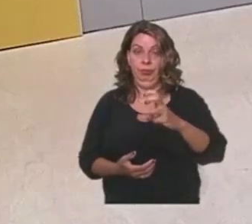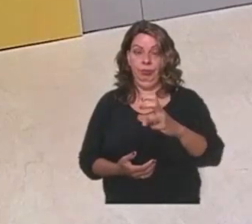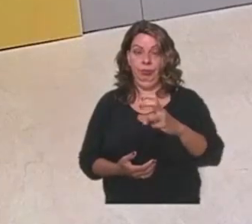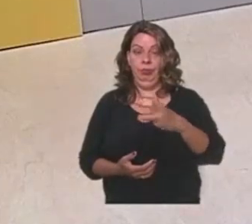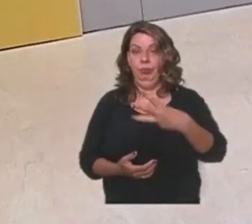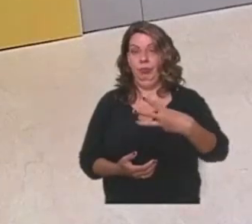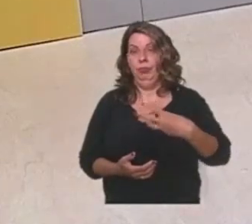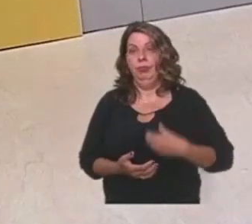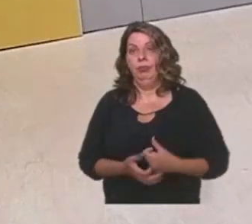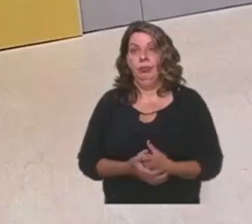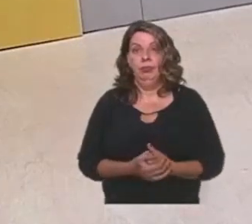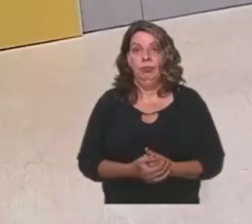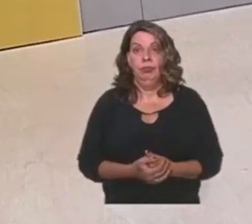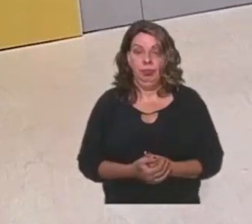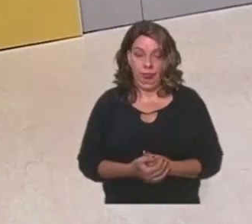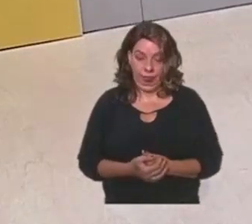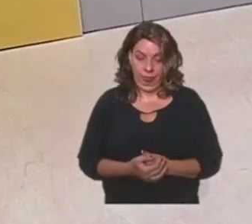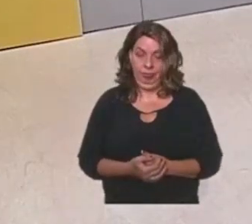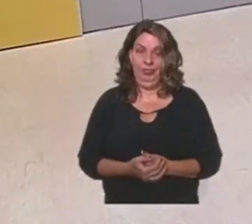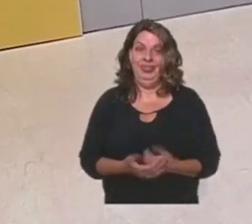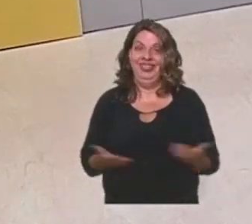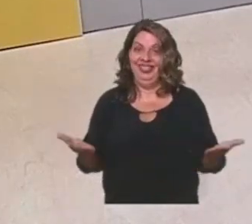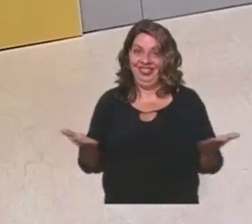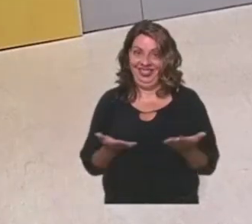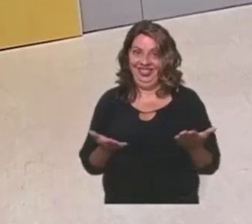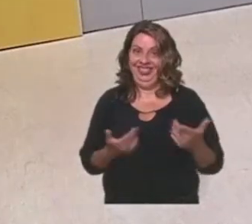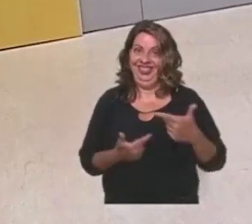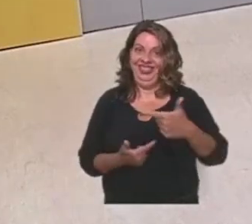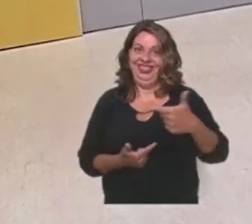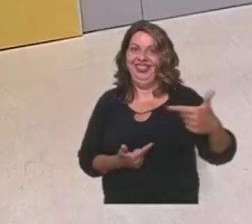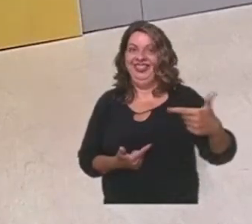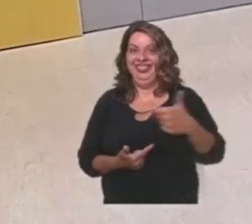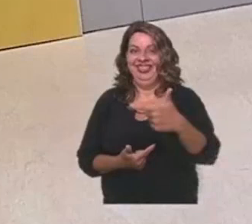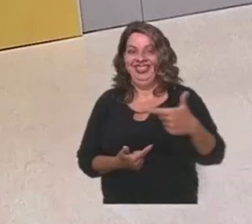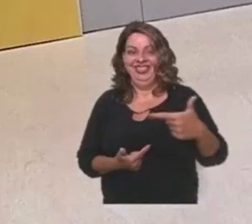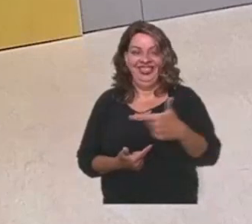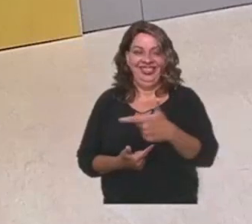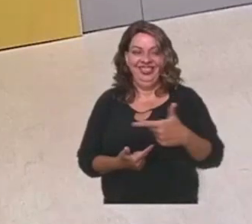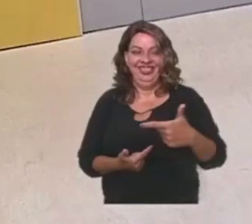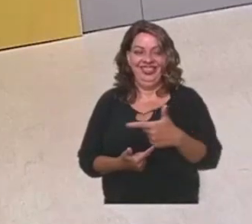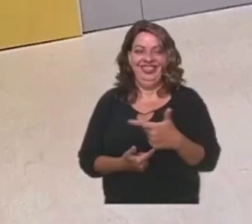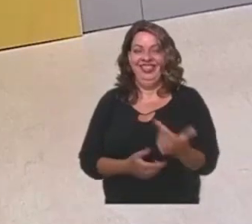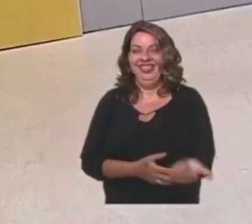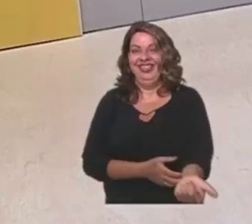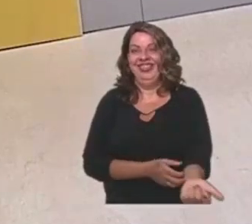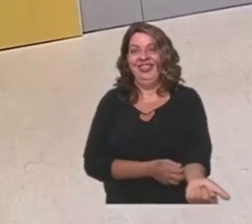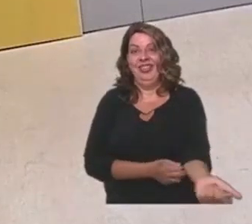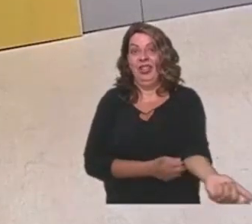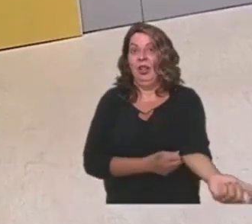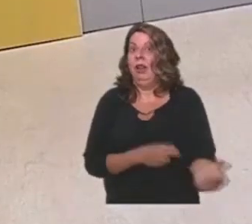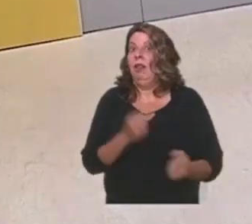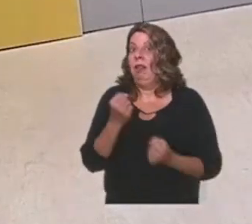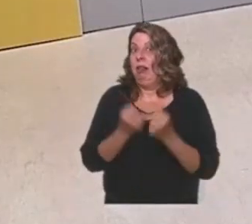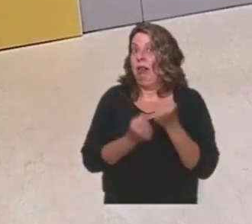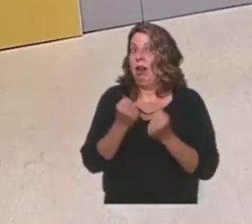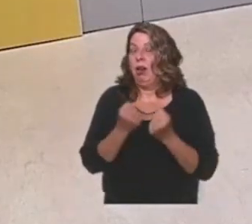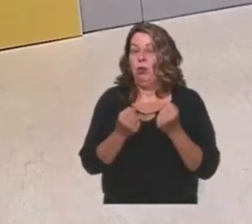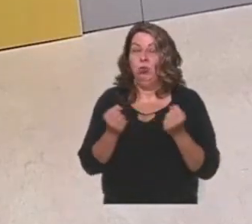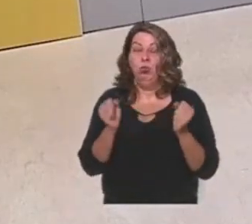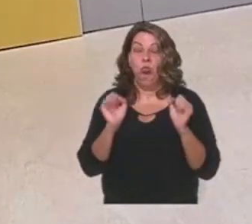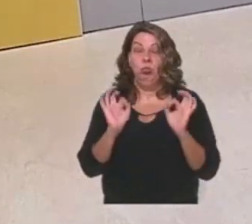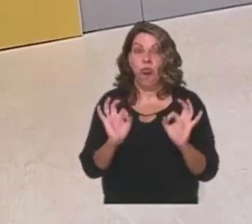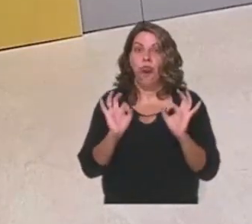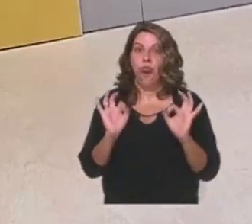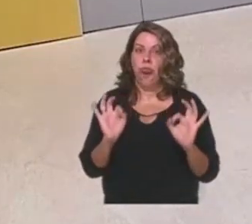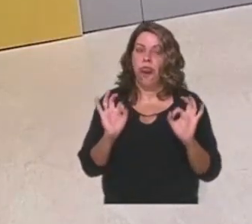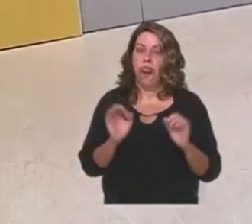53. 53 subiu, saiu e agora temos 22. Vale um Fiat Mobi Easy 0